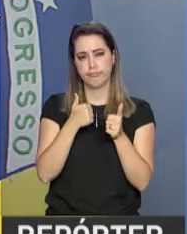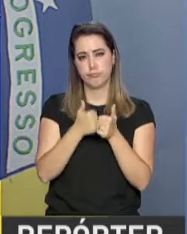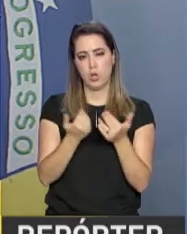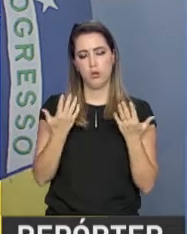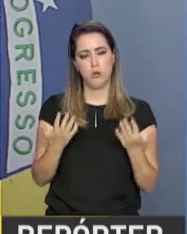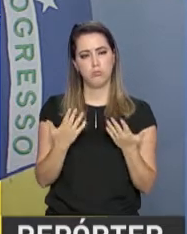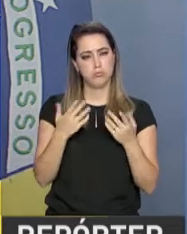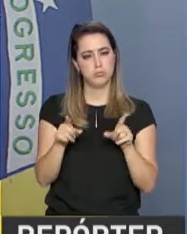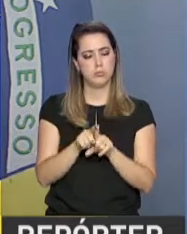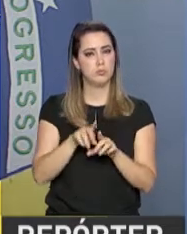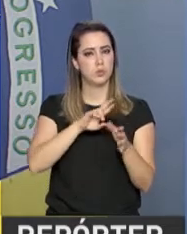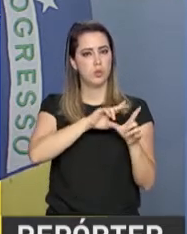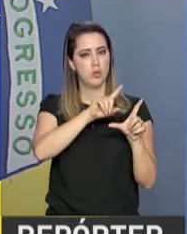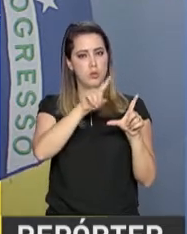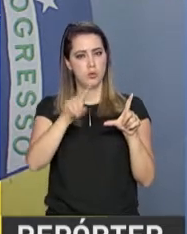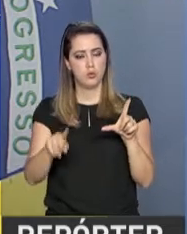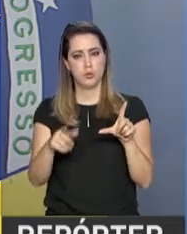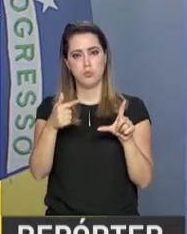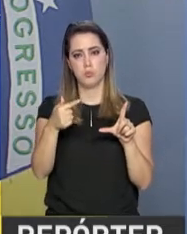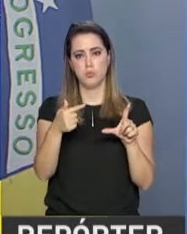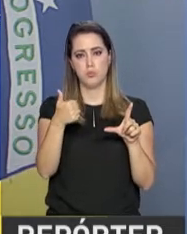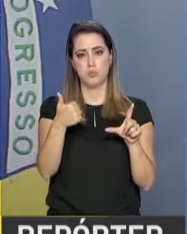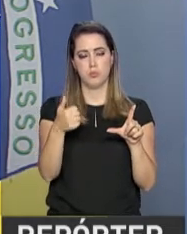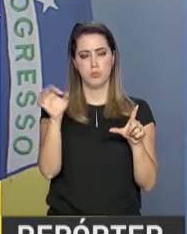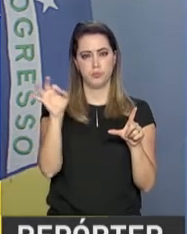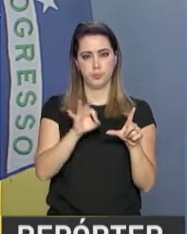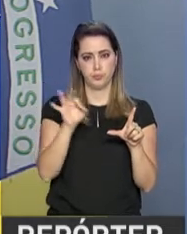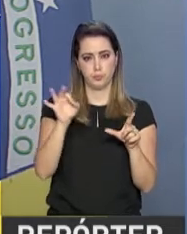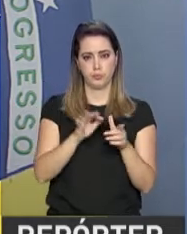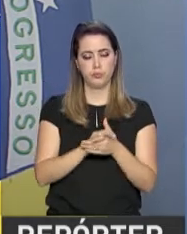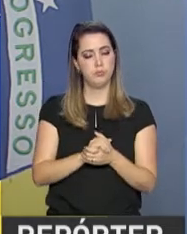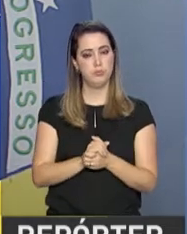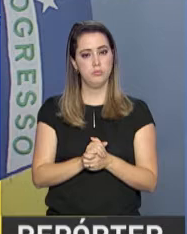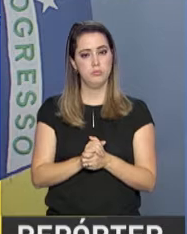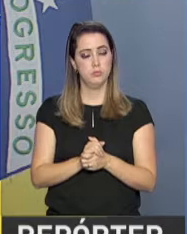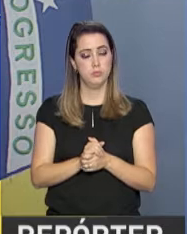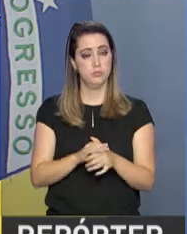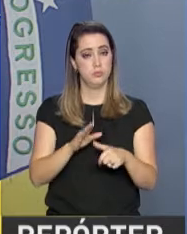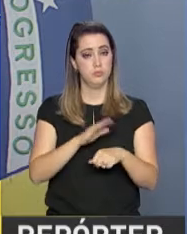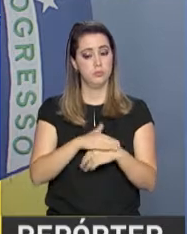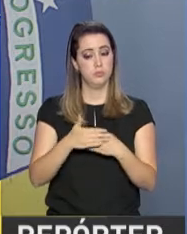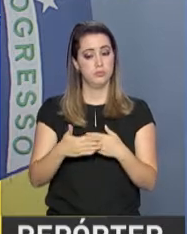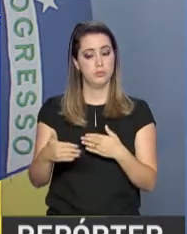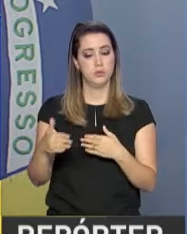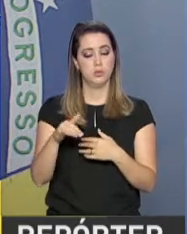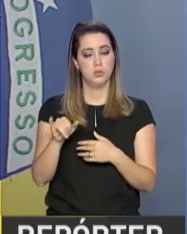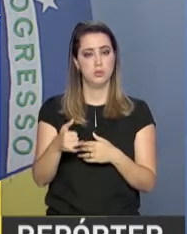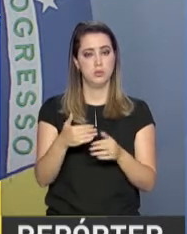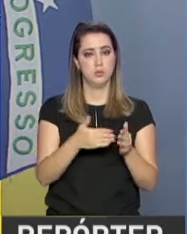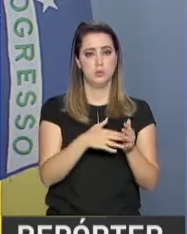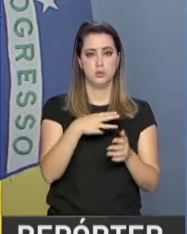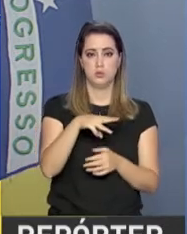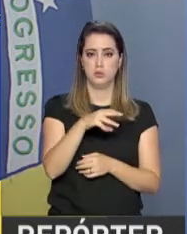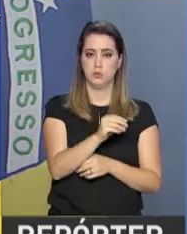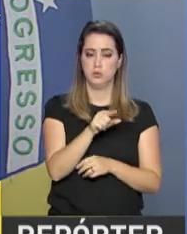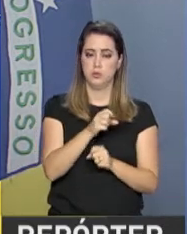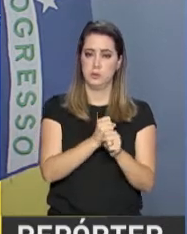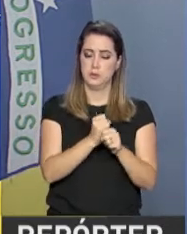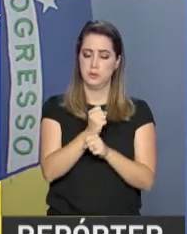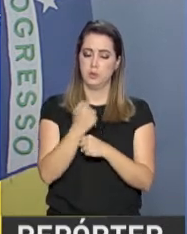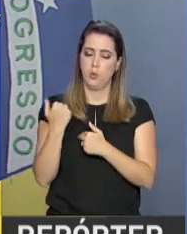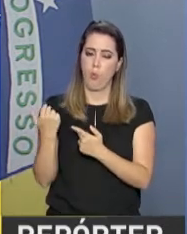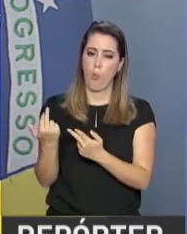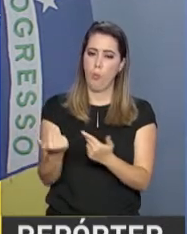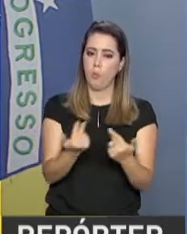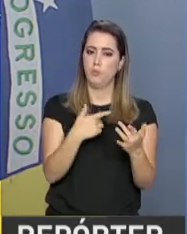ou seja, uma queda de 71%. No período de janeiro a março deste ano, houve